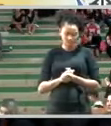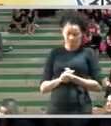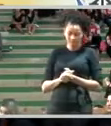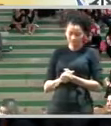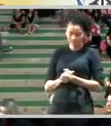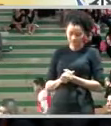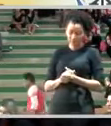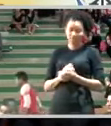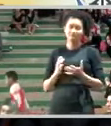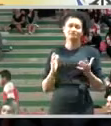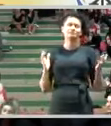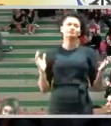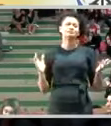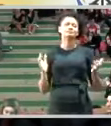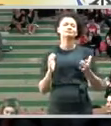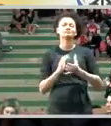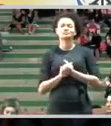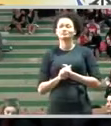Saul vem.